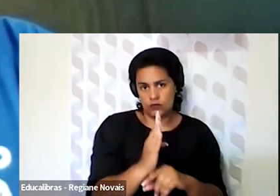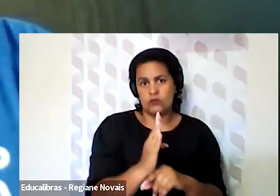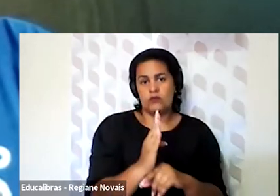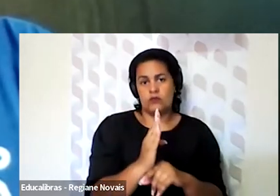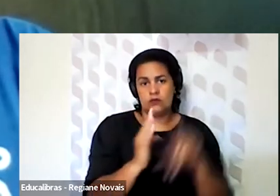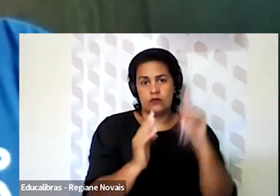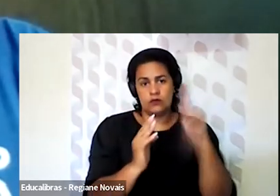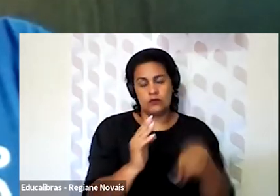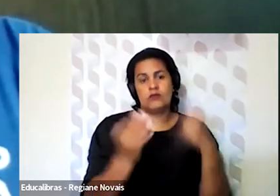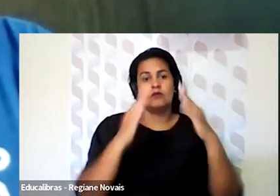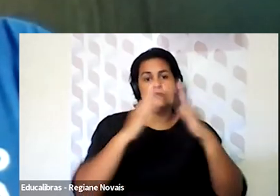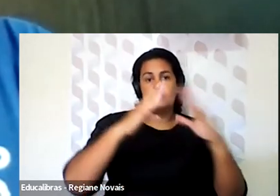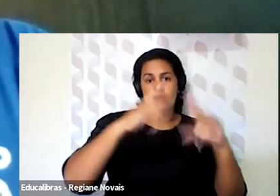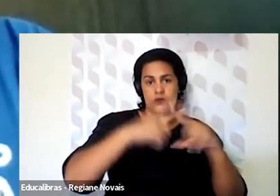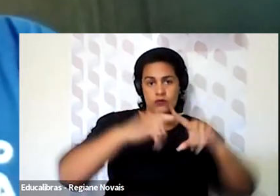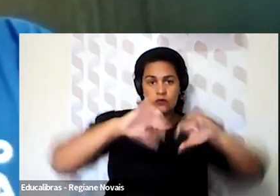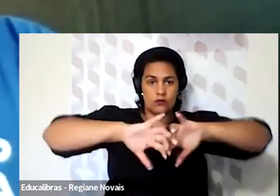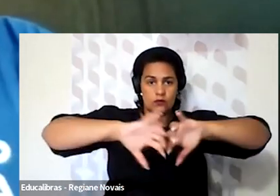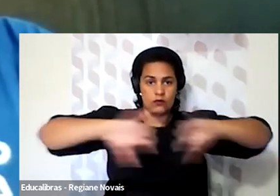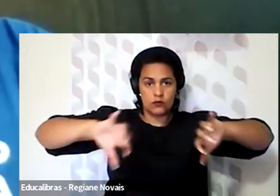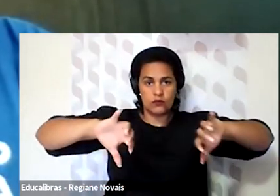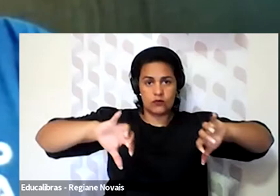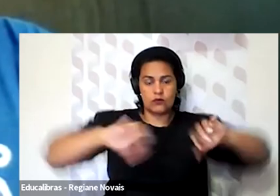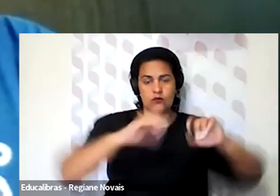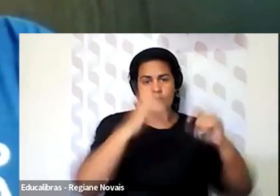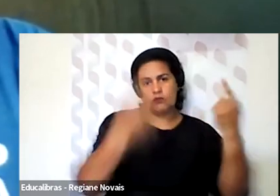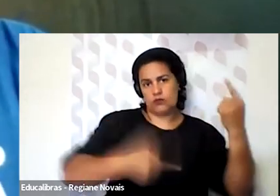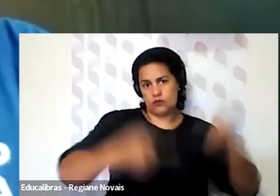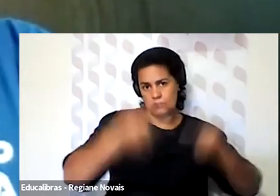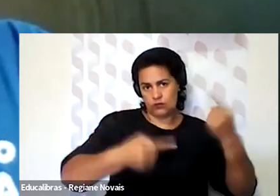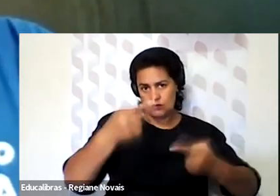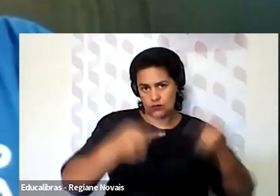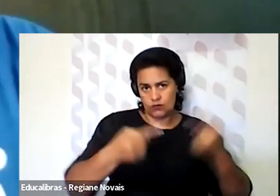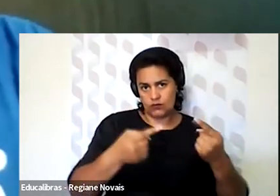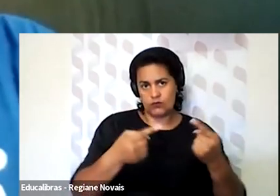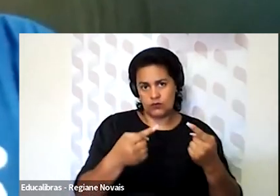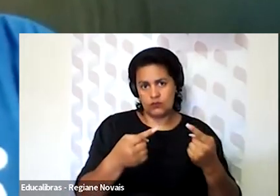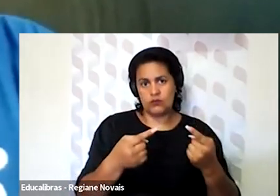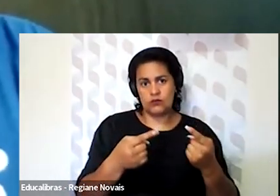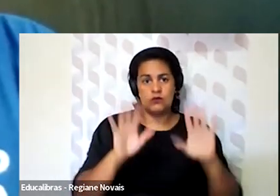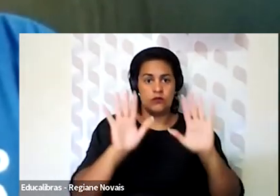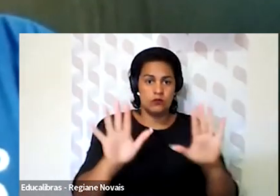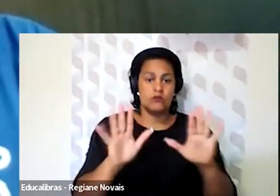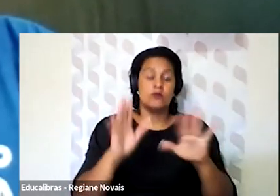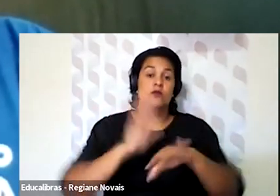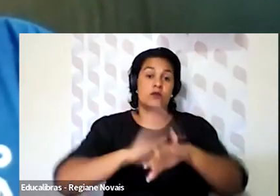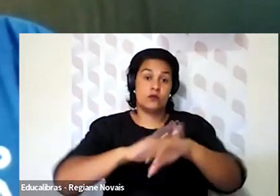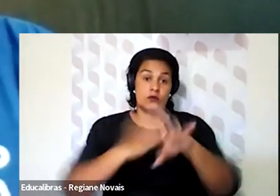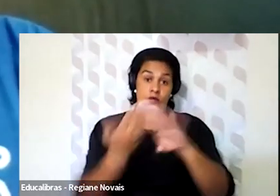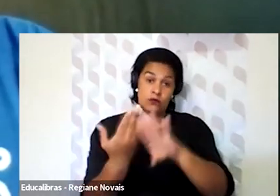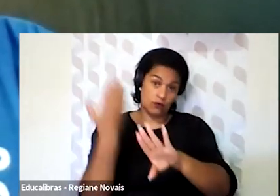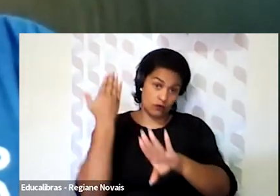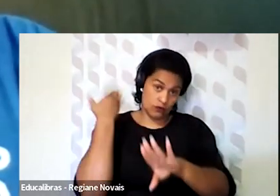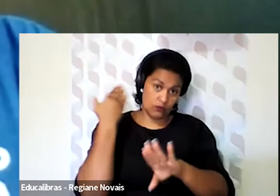política, ela já surge, ela chega no Brasil para não se meter na política. Qual era a política da época? Era uma política escravocrata, então ela não